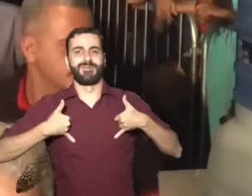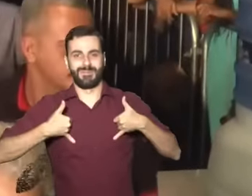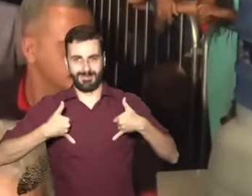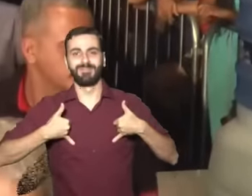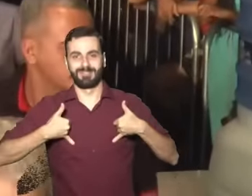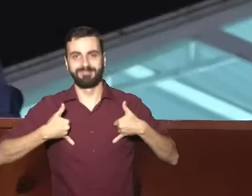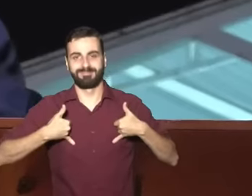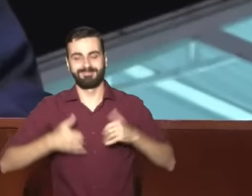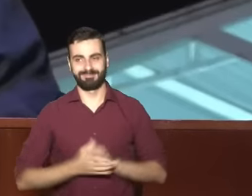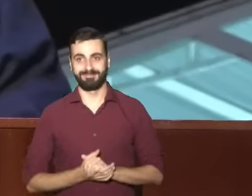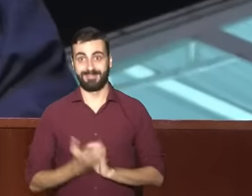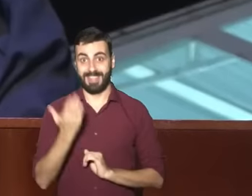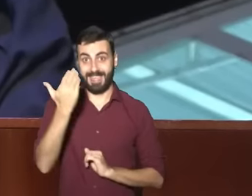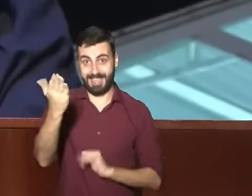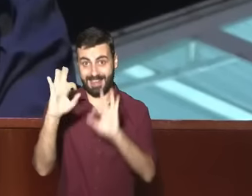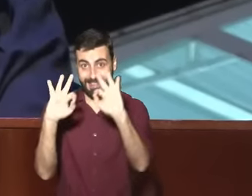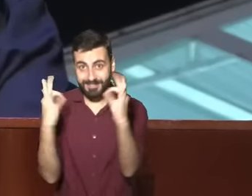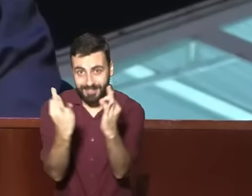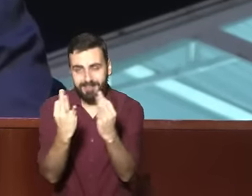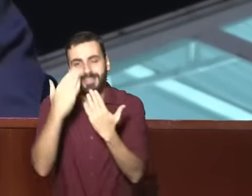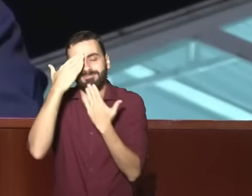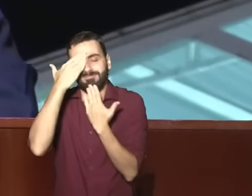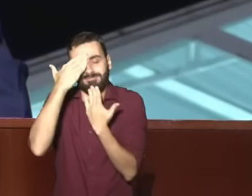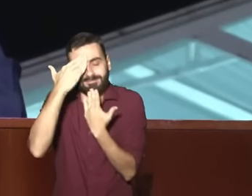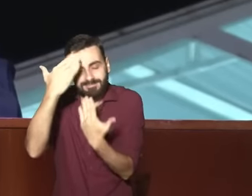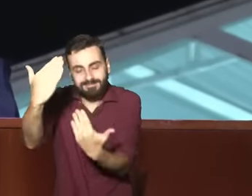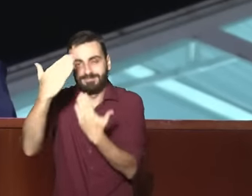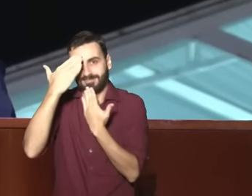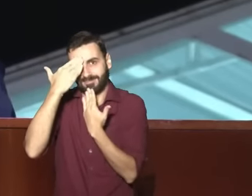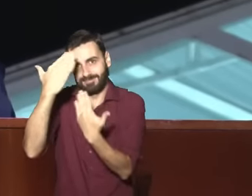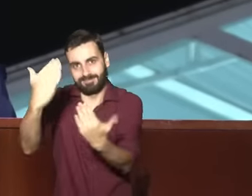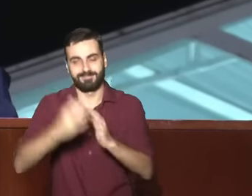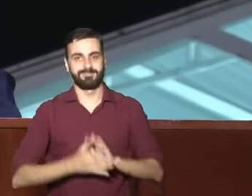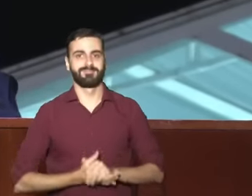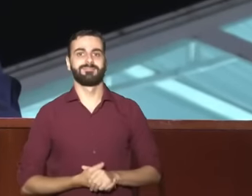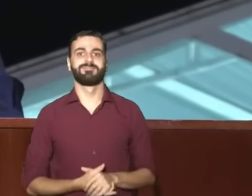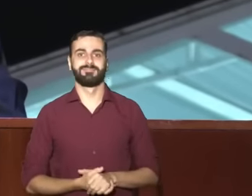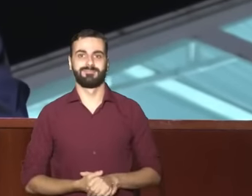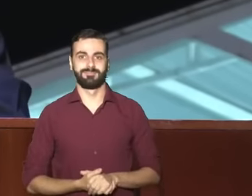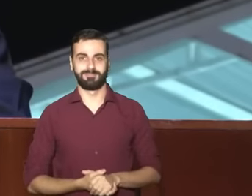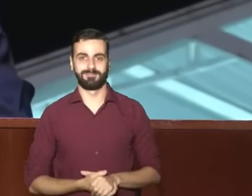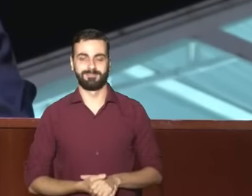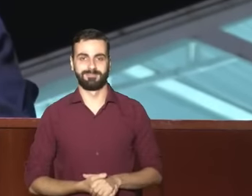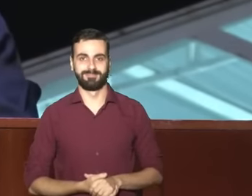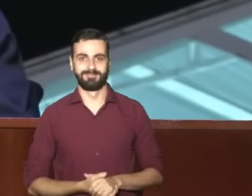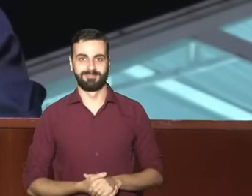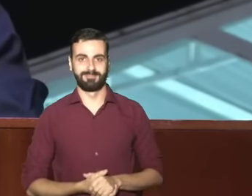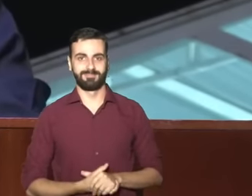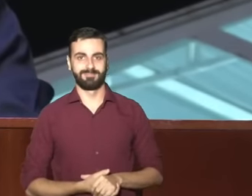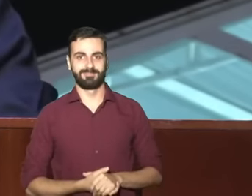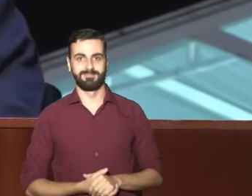alegria. A eles, a nossa eterna gratidão.